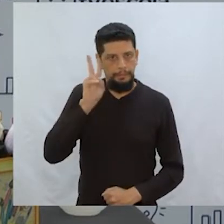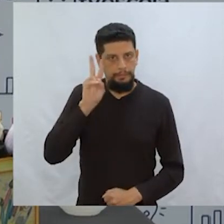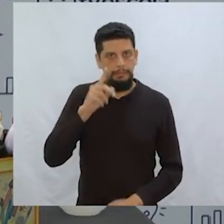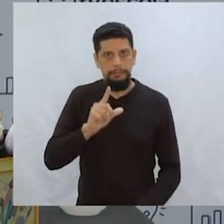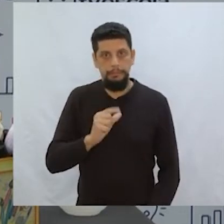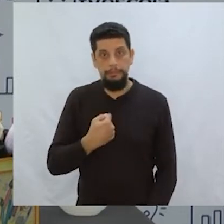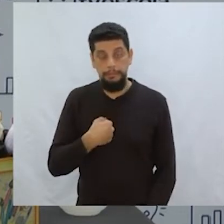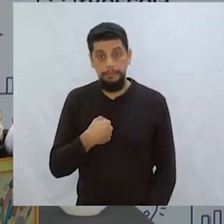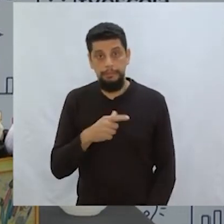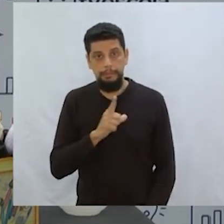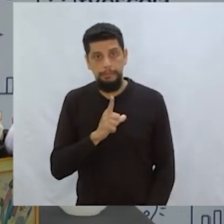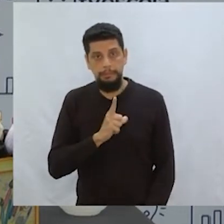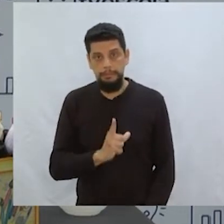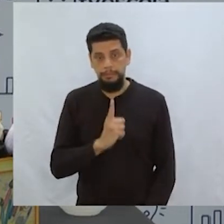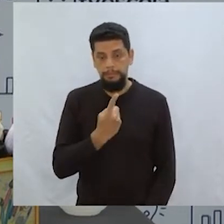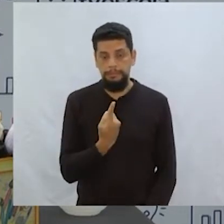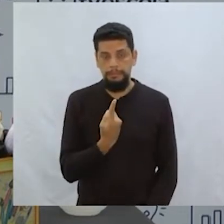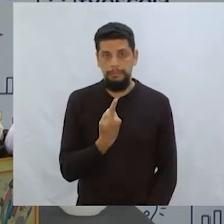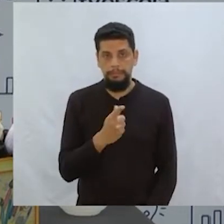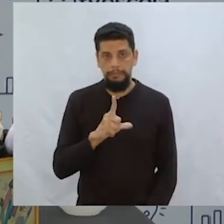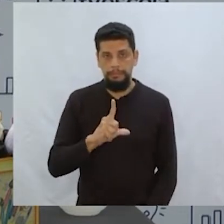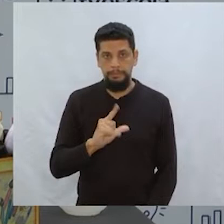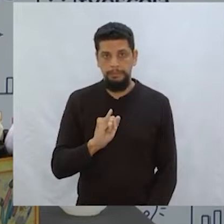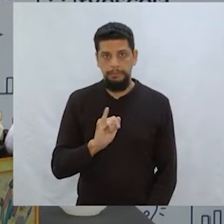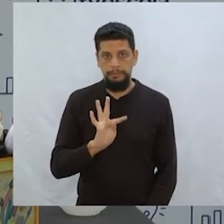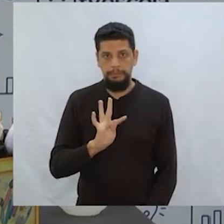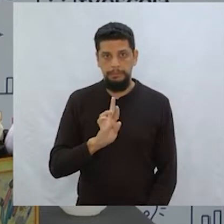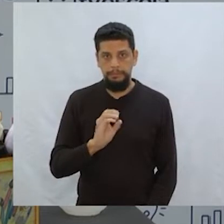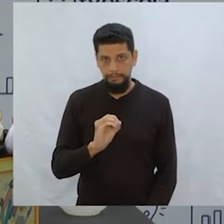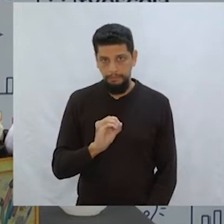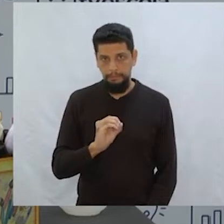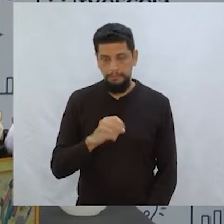Lembrando que eu tenho 1 litro nessa garrafa aqui, né?